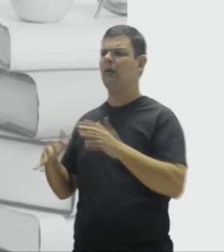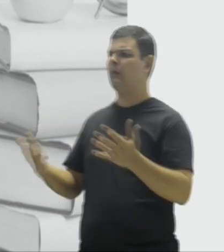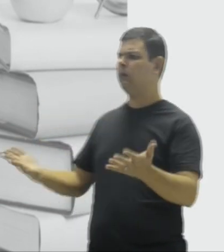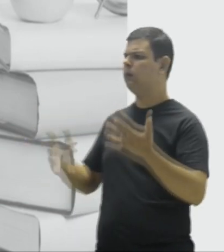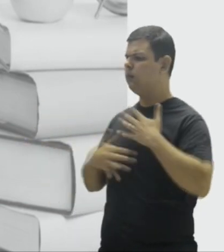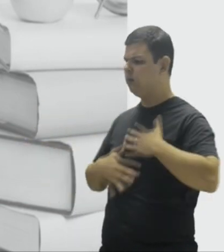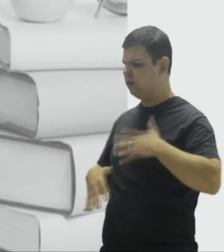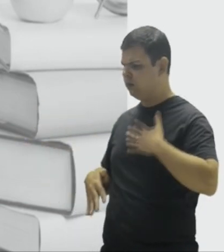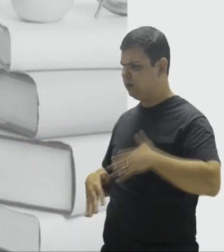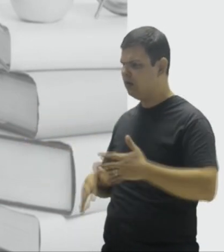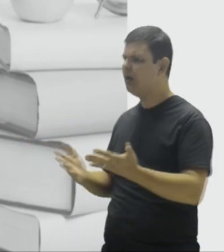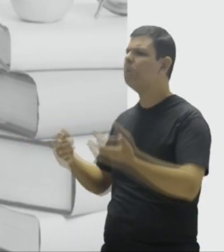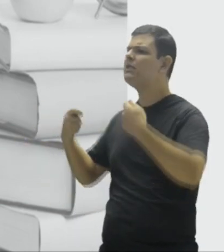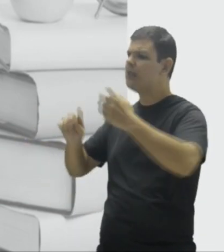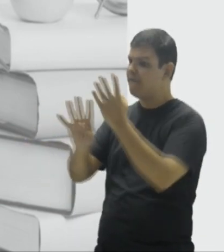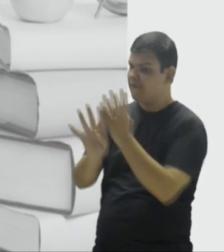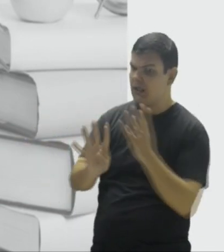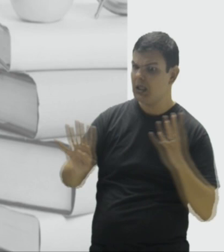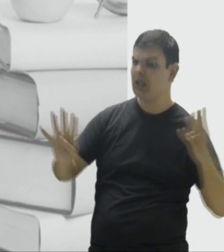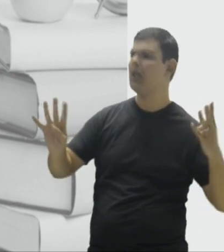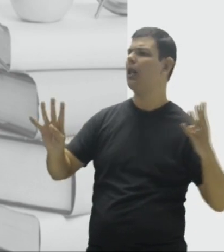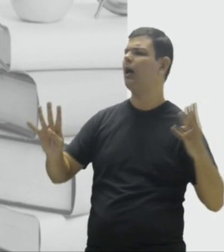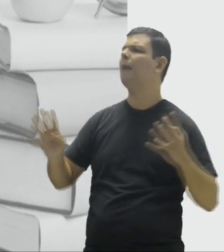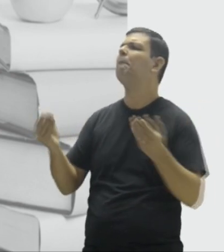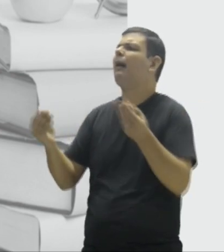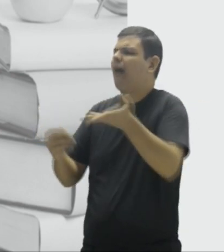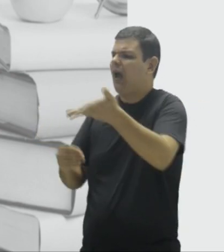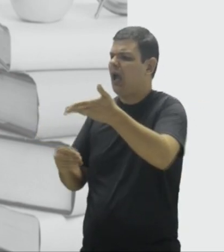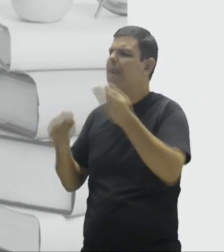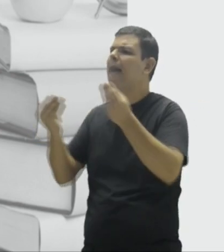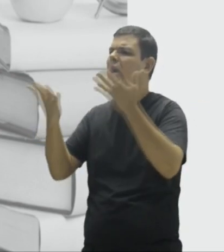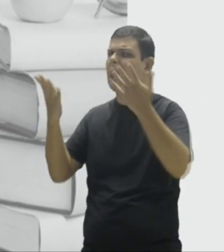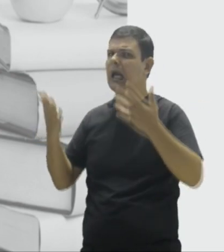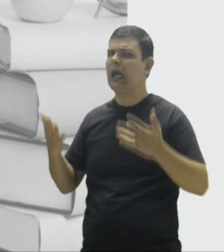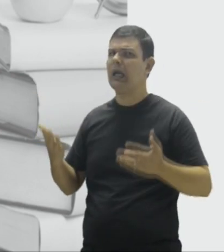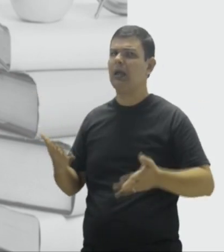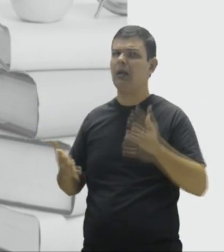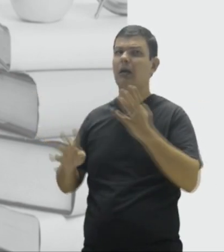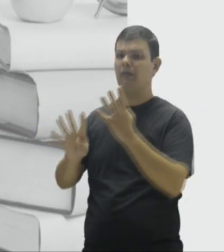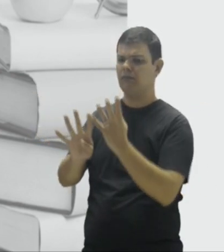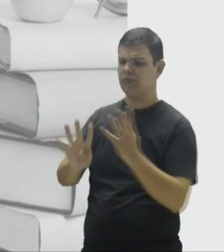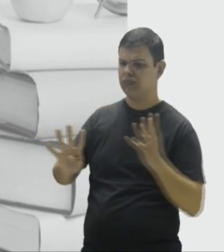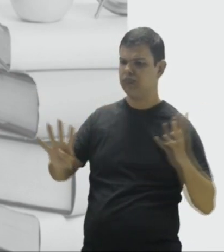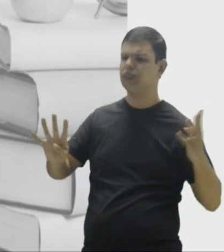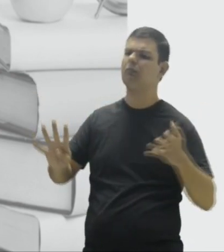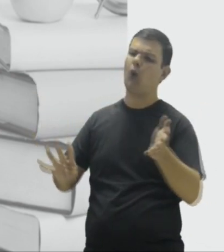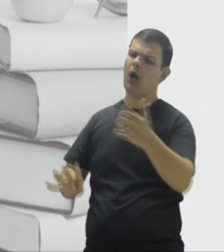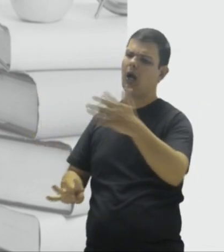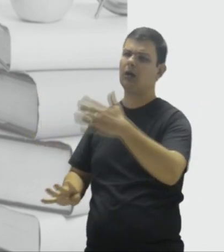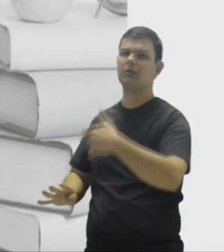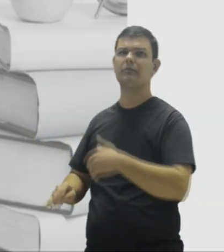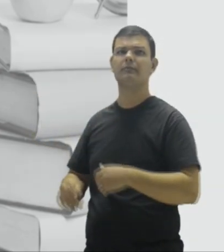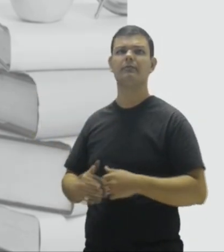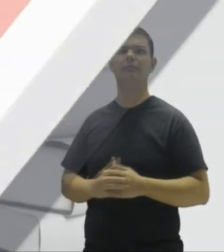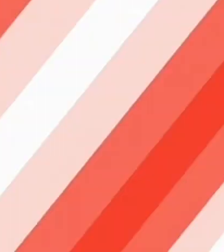Eu disse para formar uma fila. Que pressa é essa, gente? Na fila, vamos!